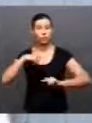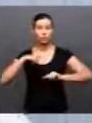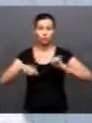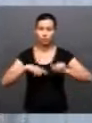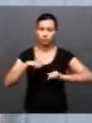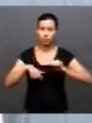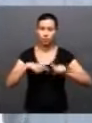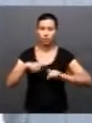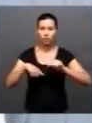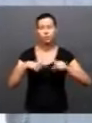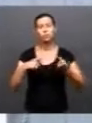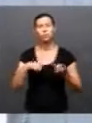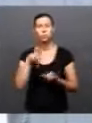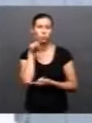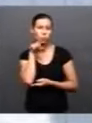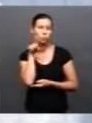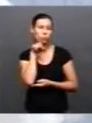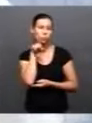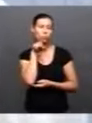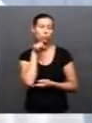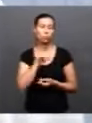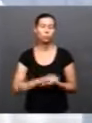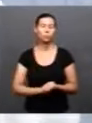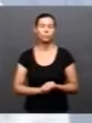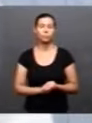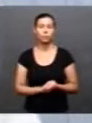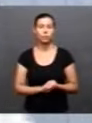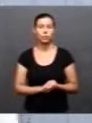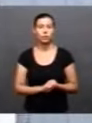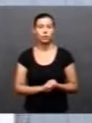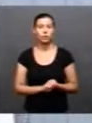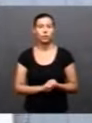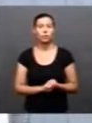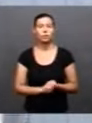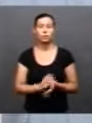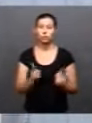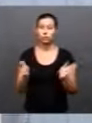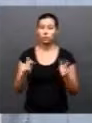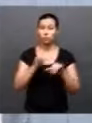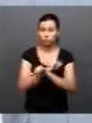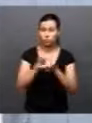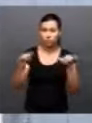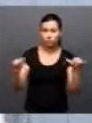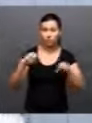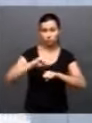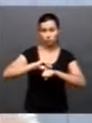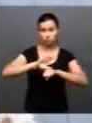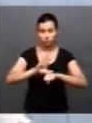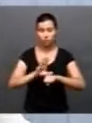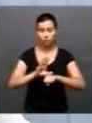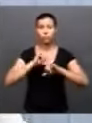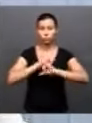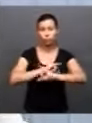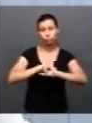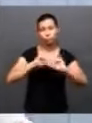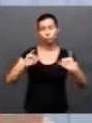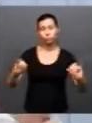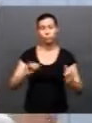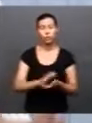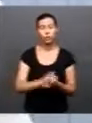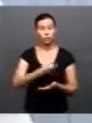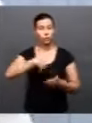rotina diária de a produção da notícia, do conhecimento. Nós somos